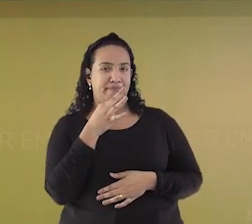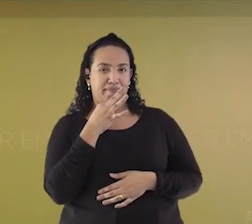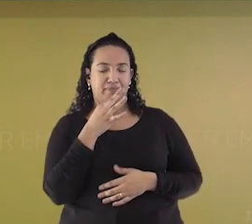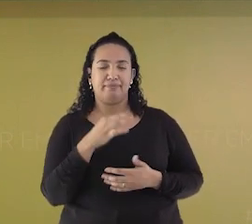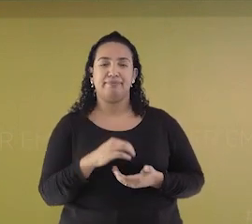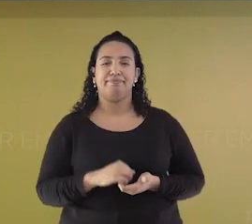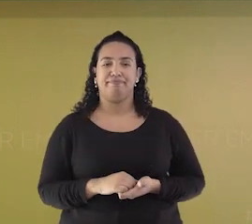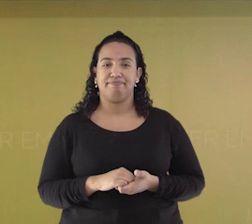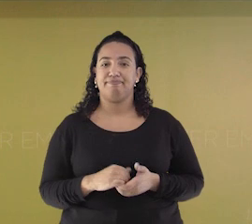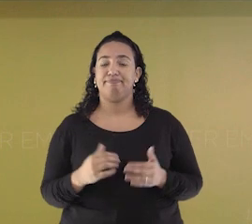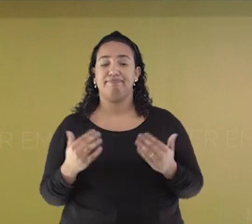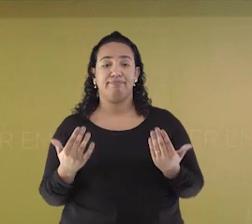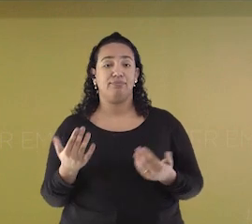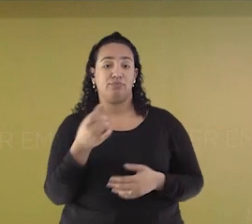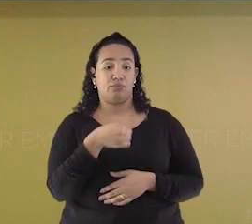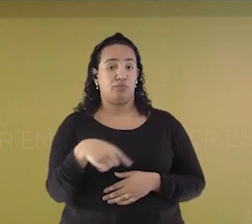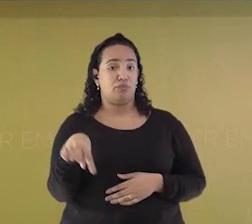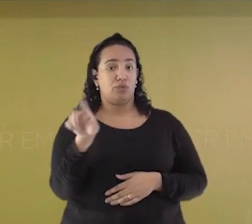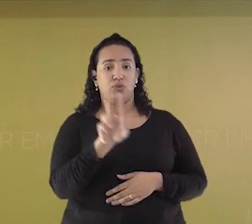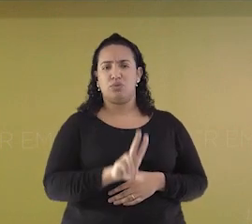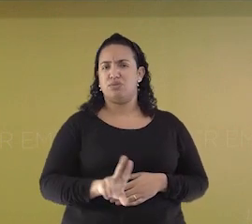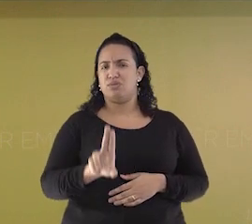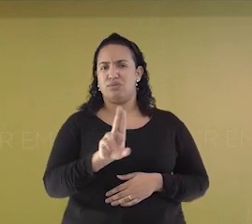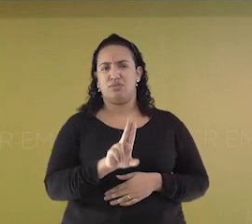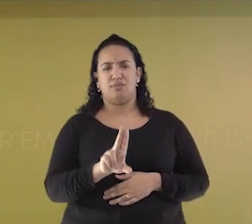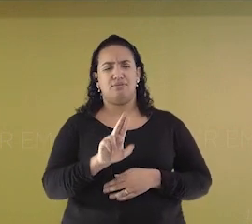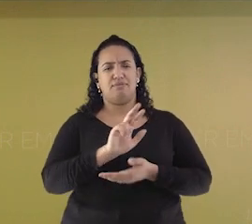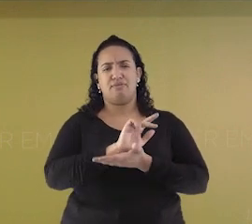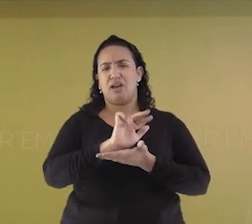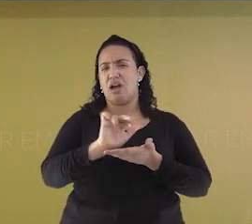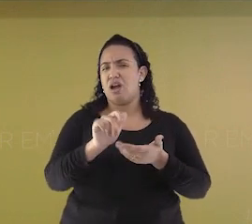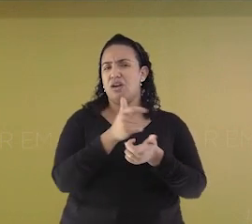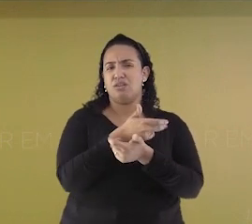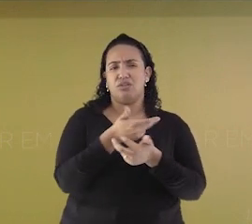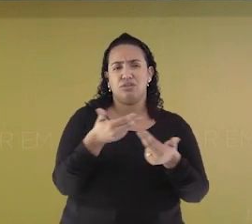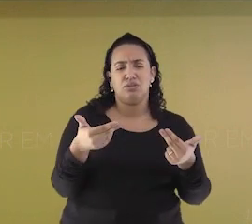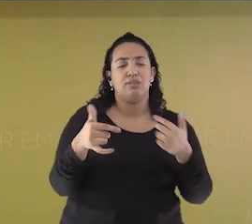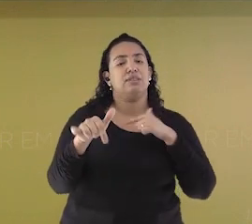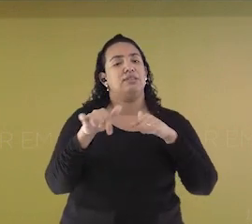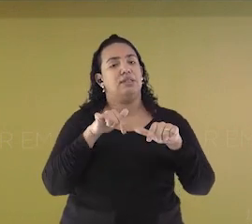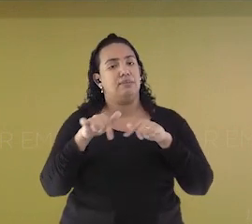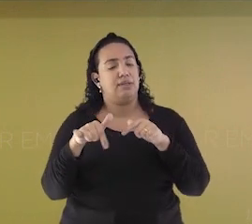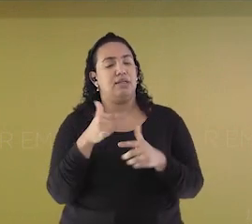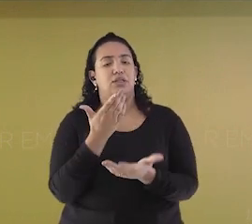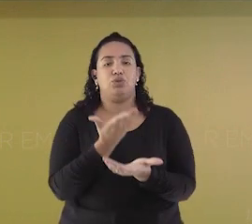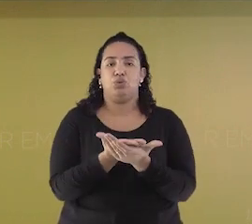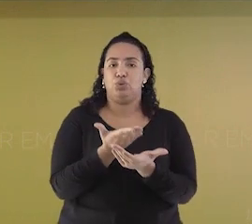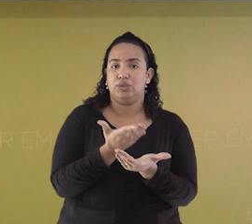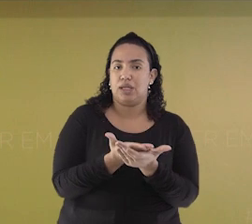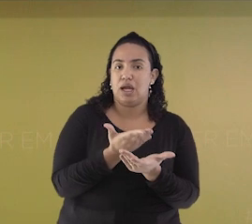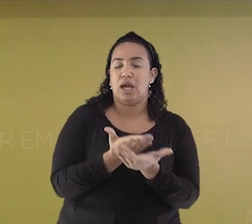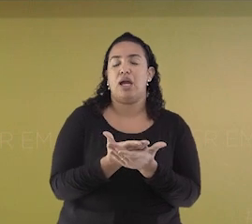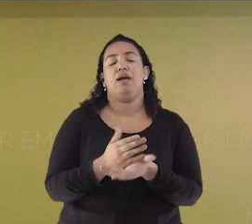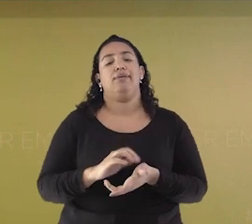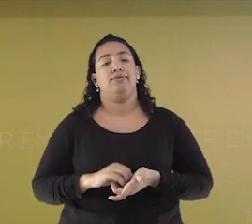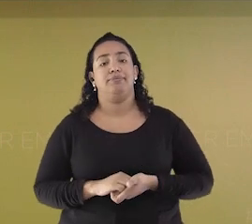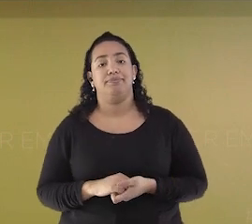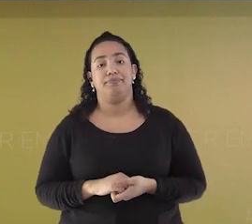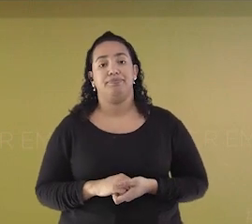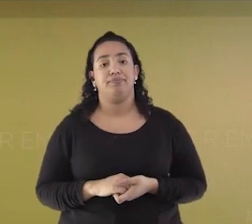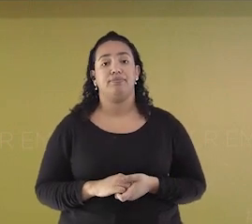hoje. Muitos de nós o utilizamos para tudo: trabalhar, estudar e até se